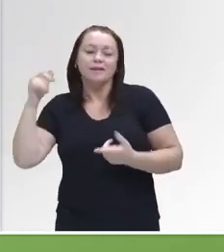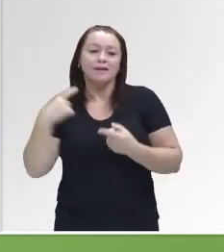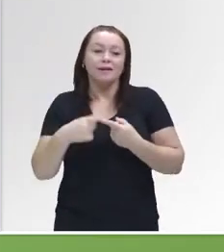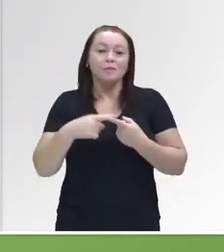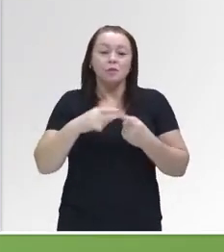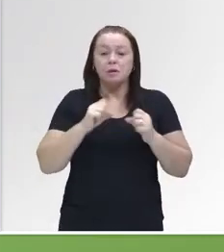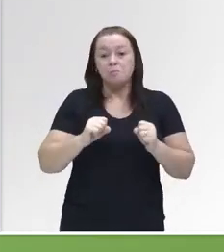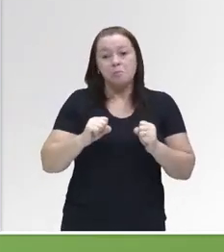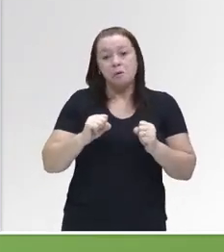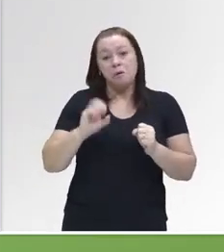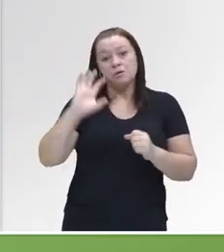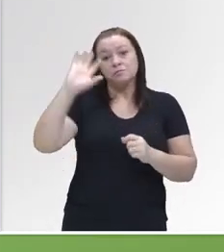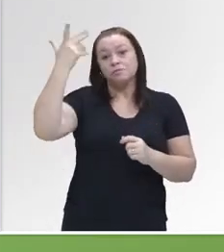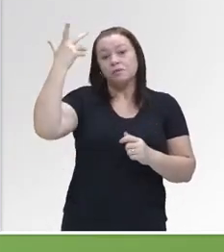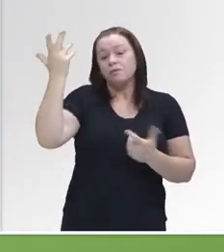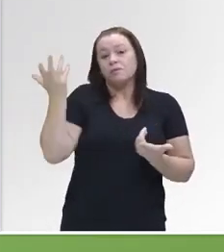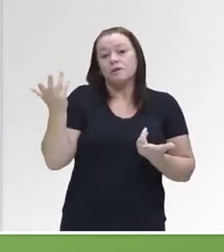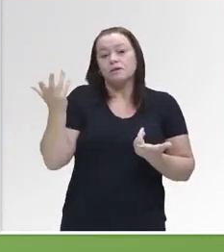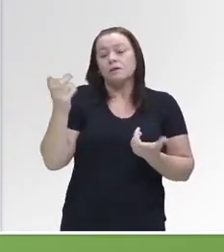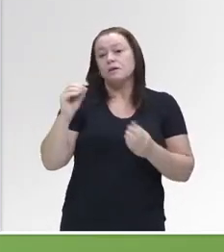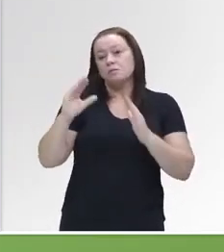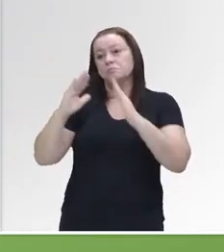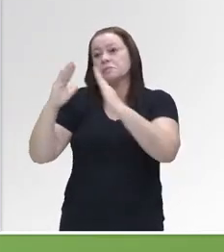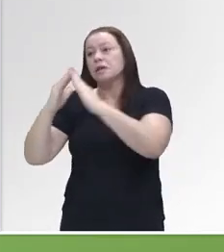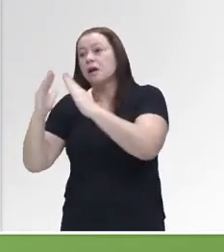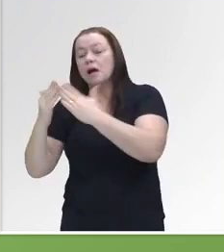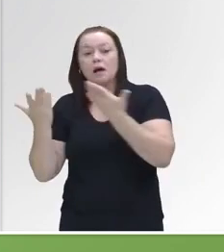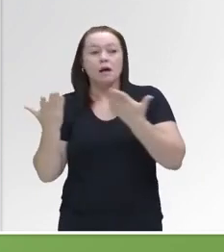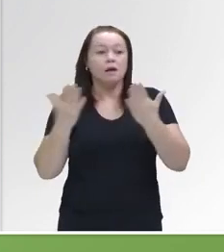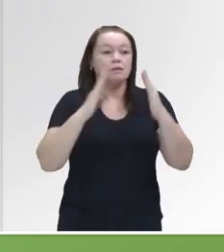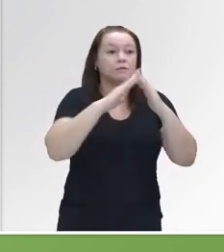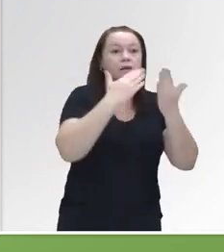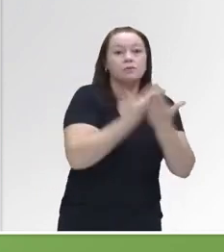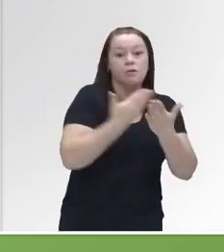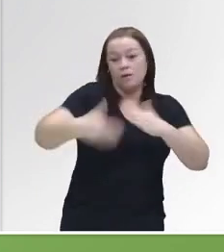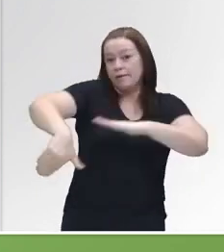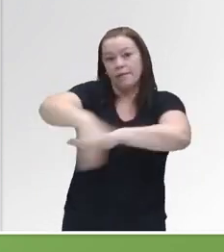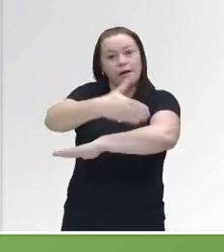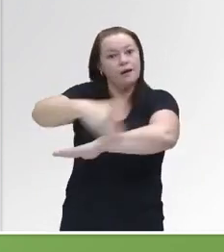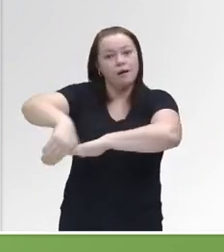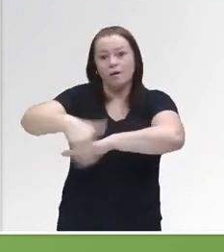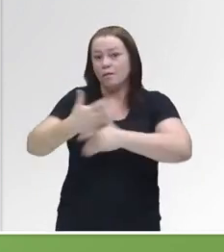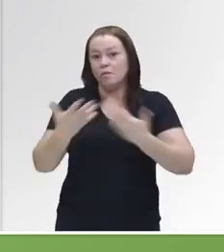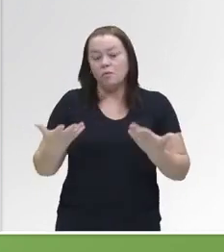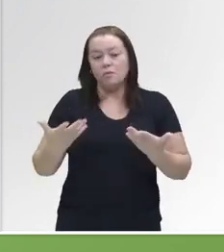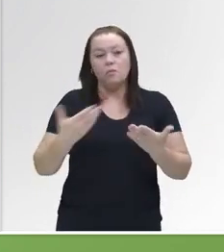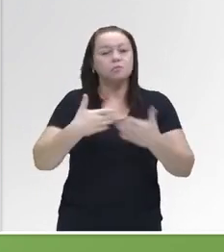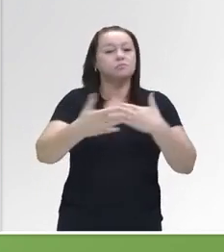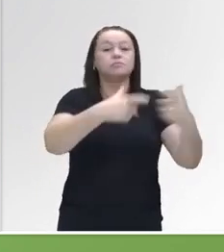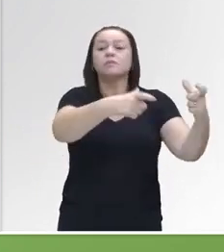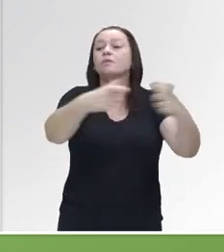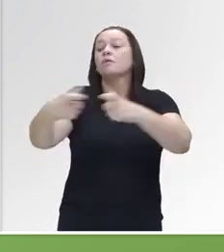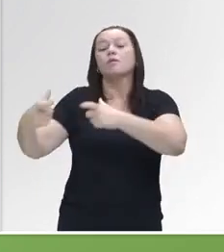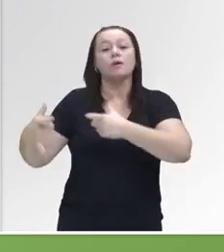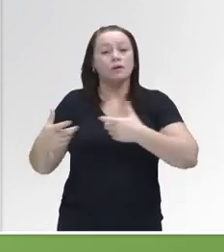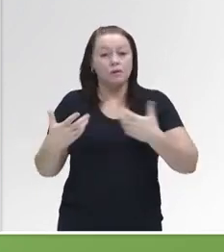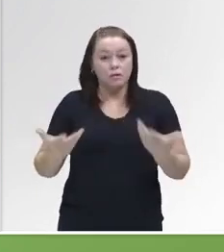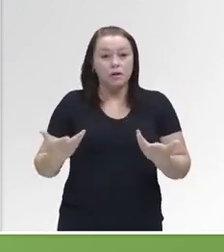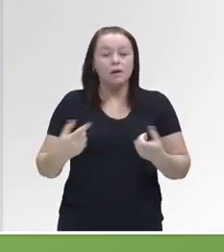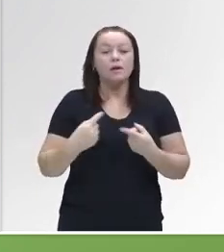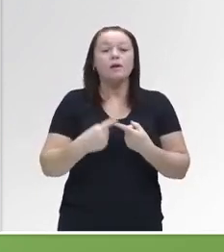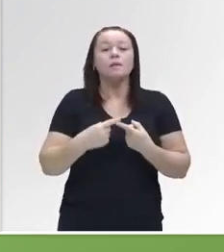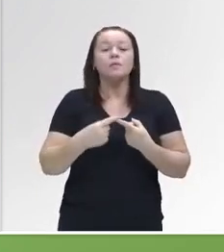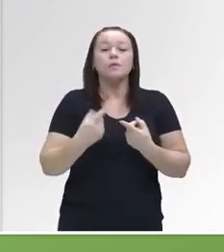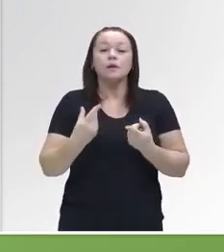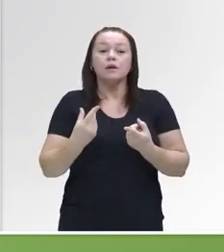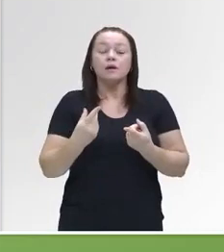espera um acidente, né? Pode ser em casa, na escola, na rua, ou em outro lugar, em razão da falta de